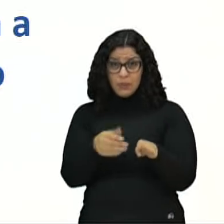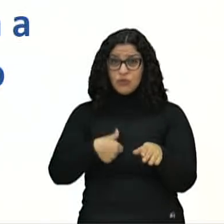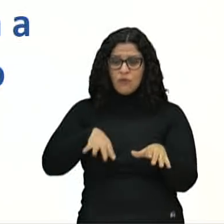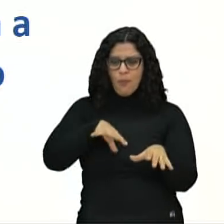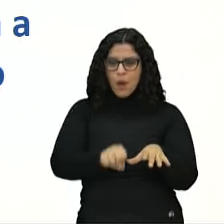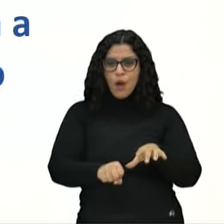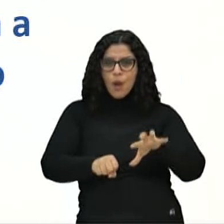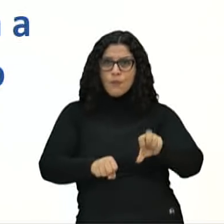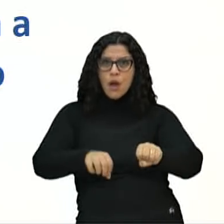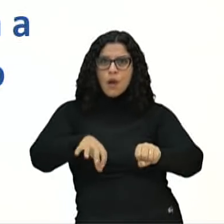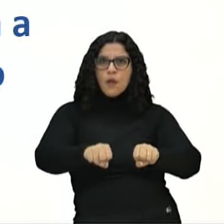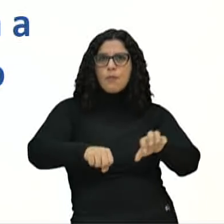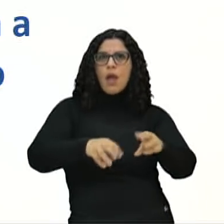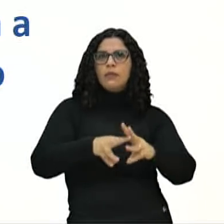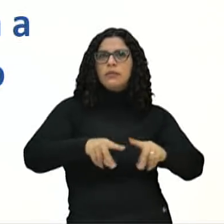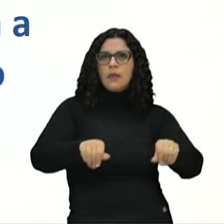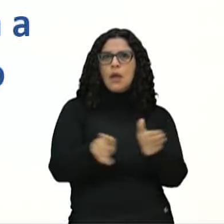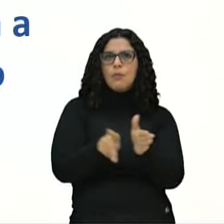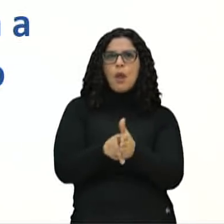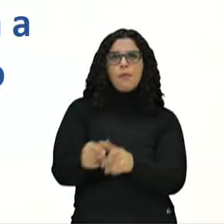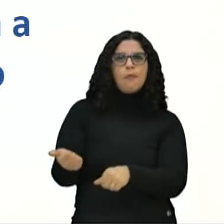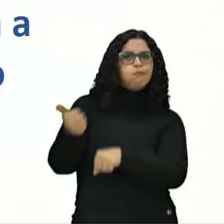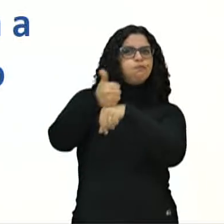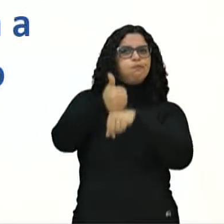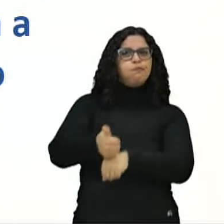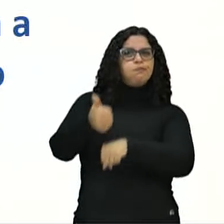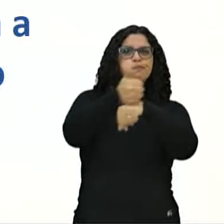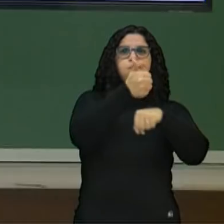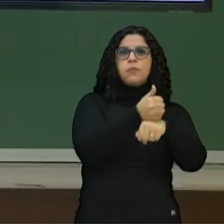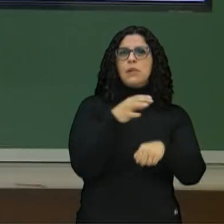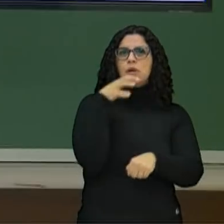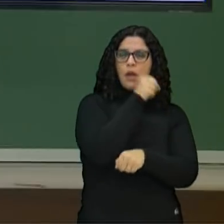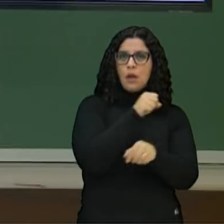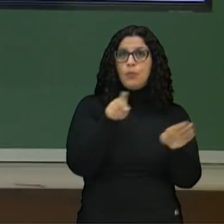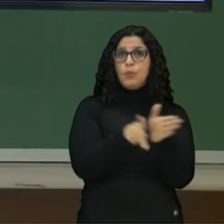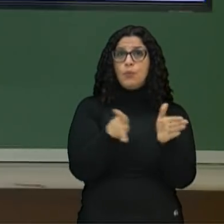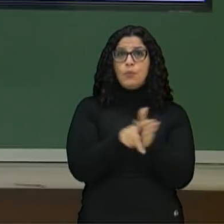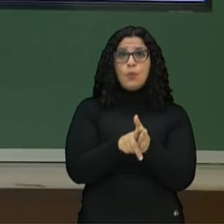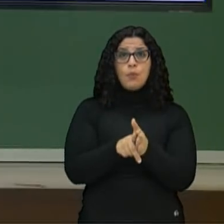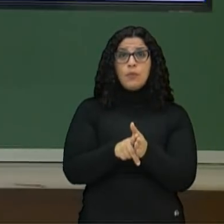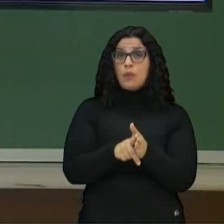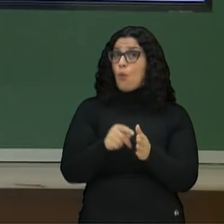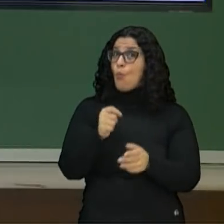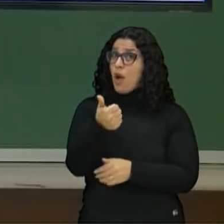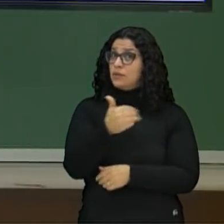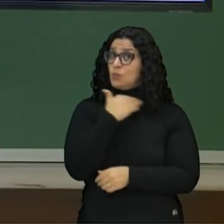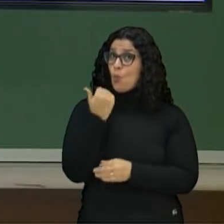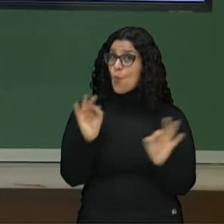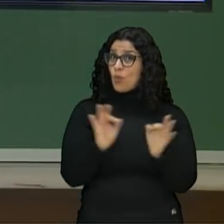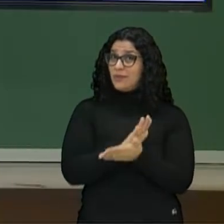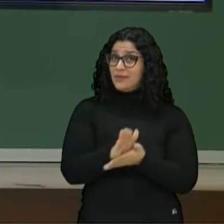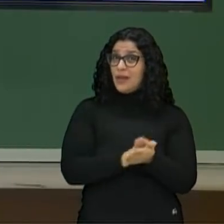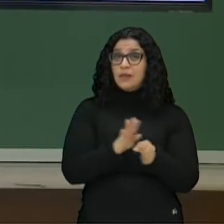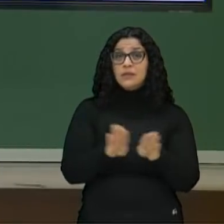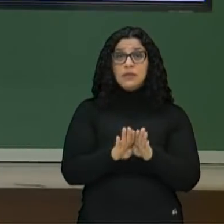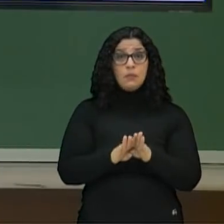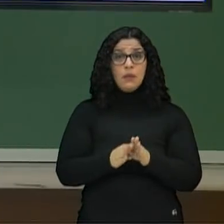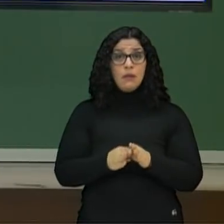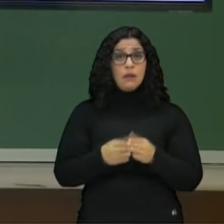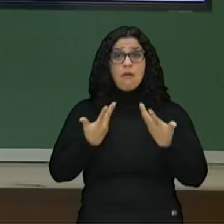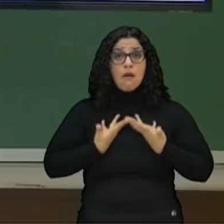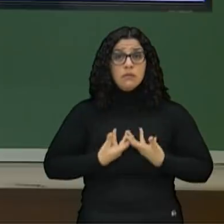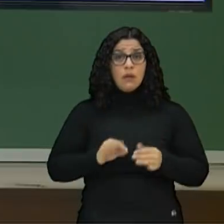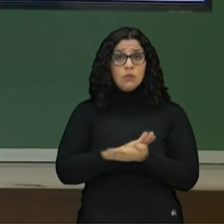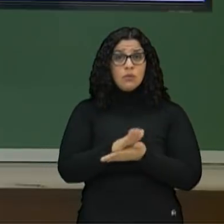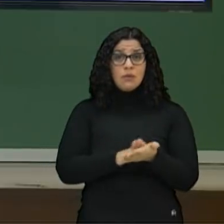ocupavam então, essa infantaria ocupava o território inimigo rapidamente, com poucas perdas e com menos cansaço